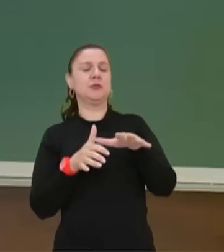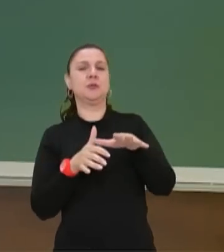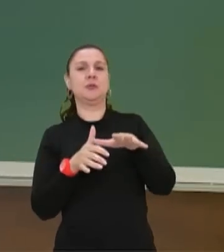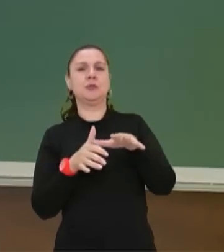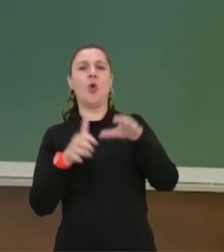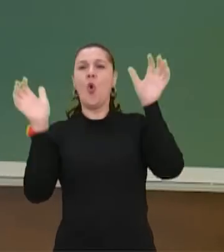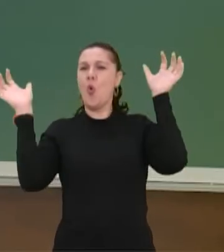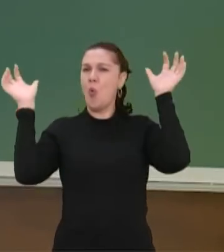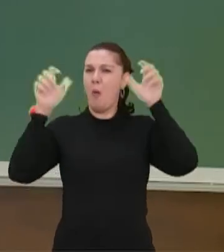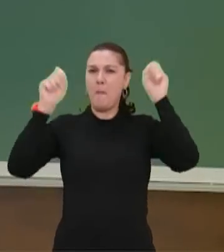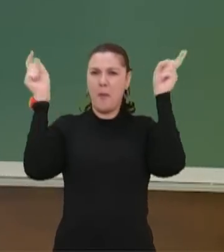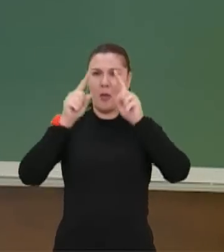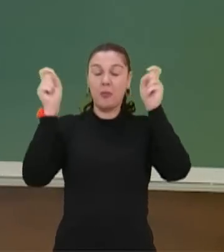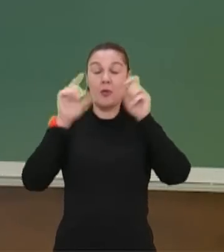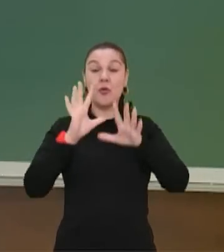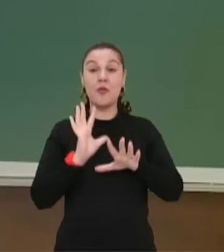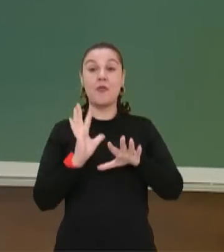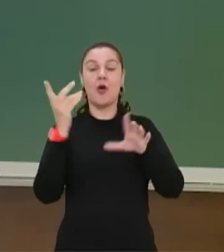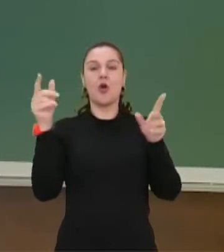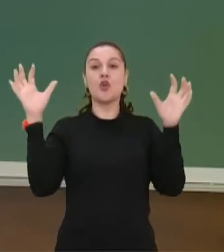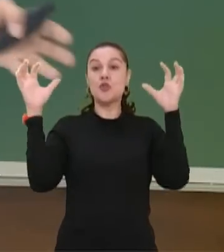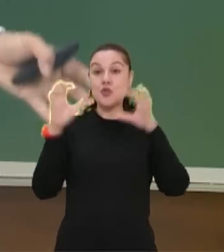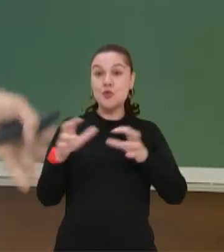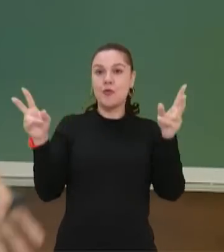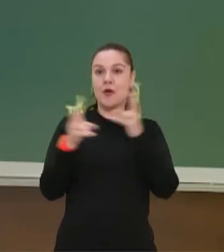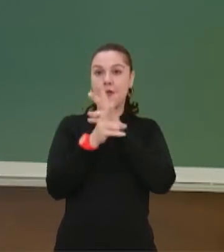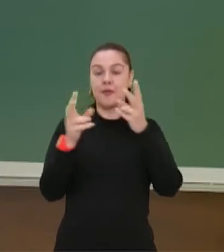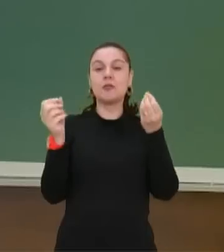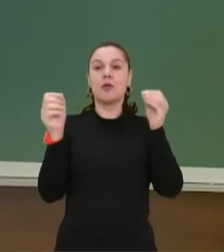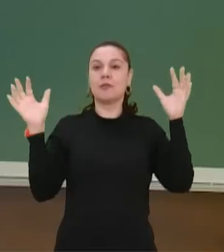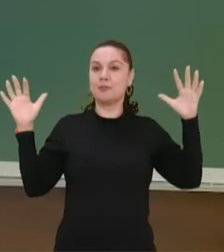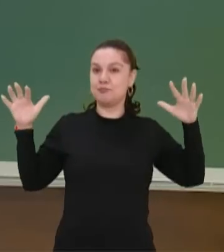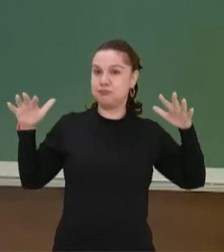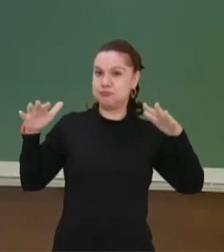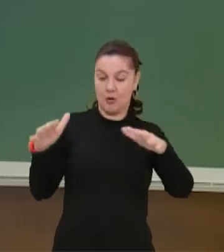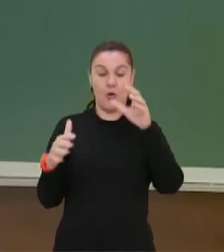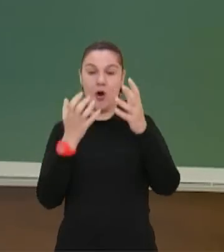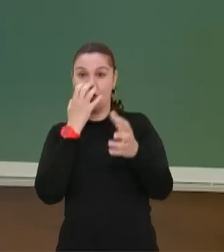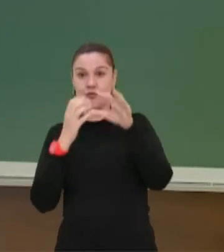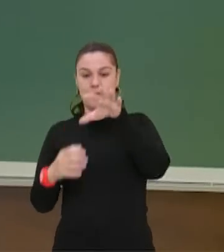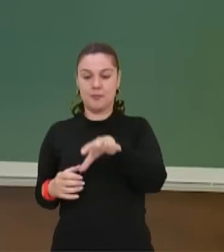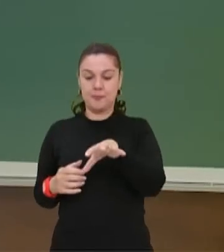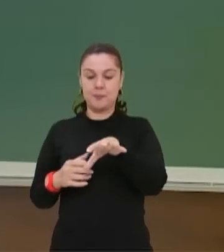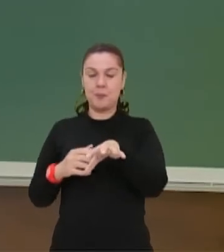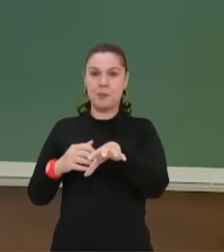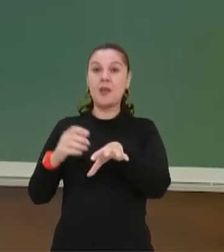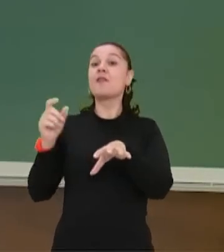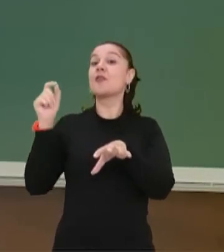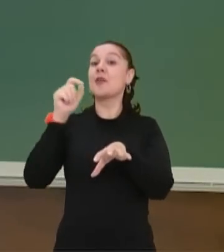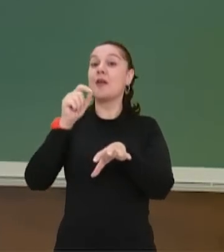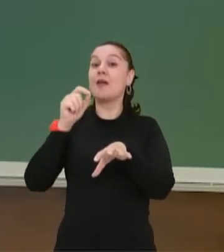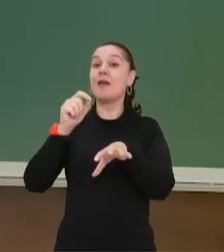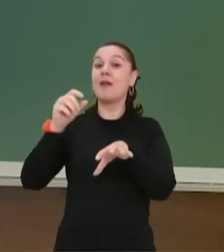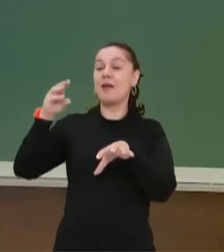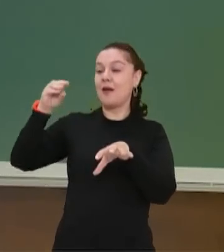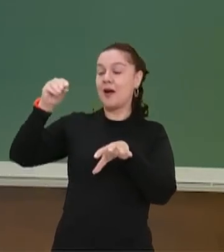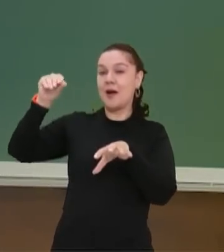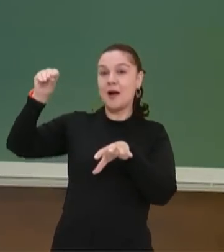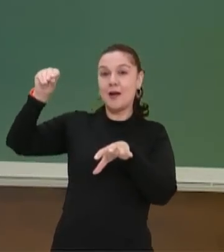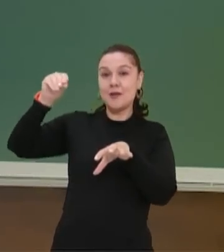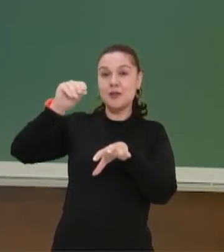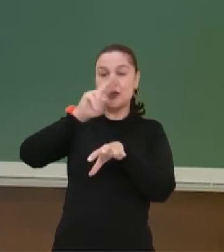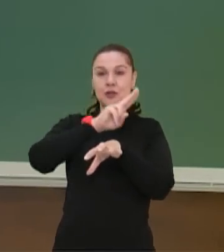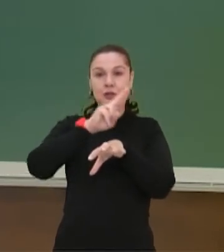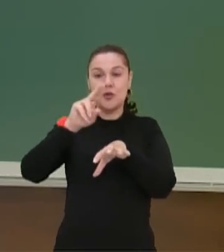ventos, tempestades. O que a chuva, ventos, tempestades podem trazer para essa matéria? A chuva, vento e tempestade pode trazer aquilo